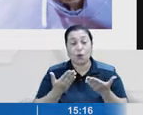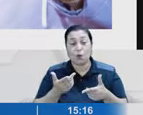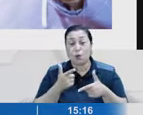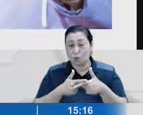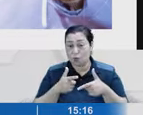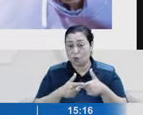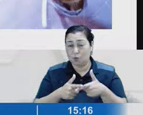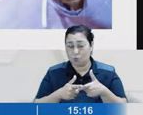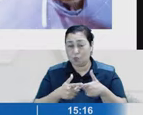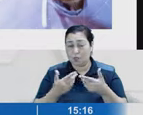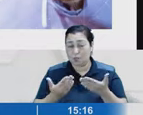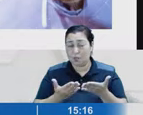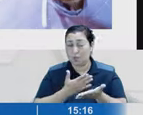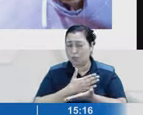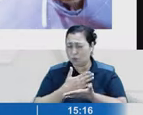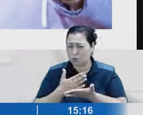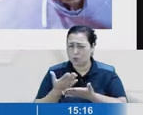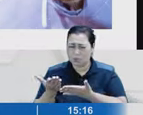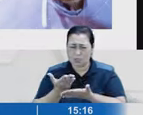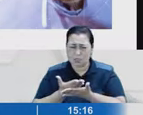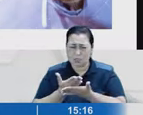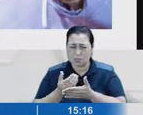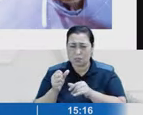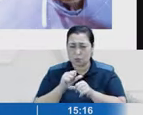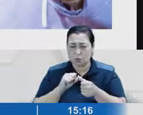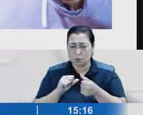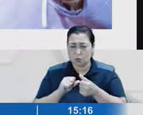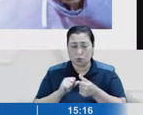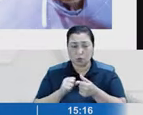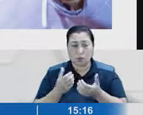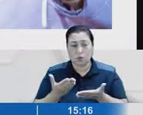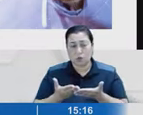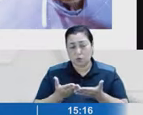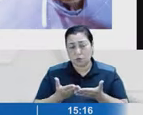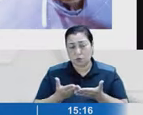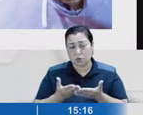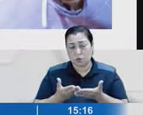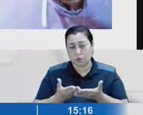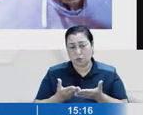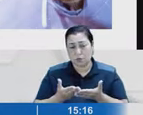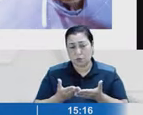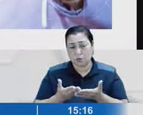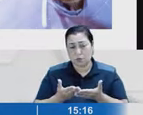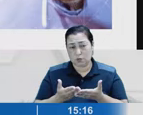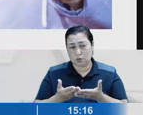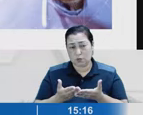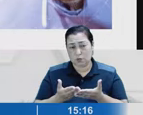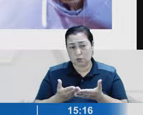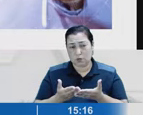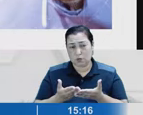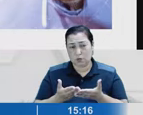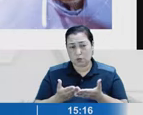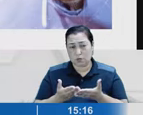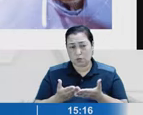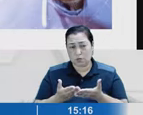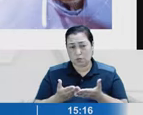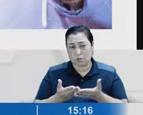célula, aquela lá do começo da aula que mudou. Então, é uma terapia extremamente